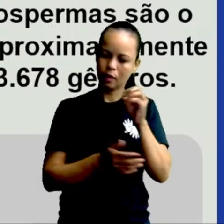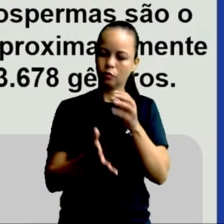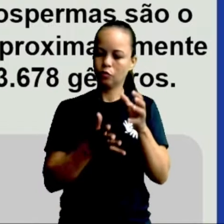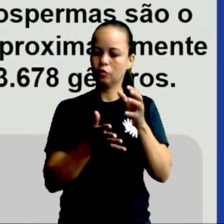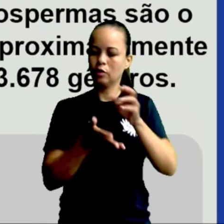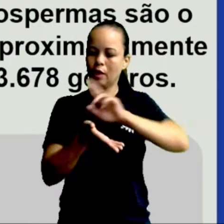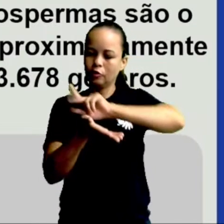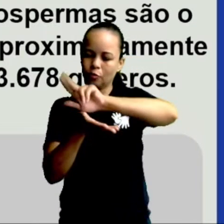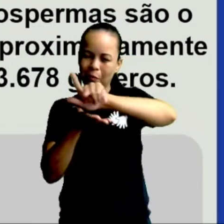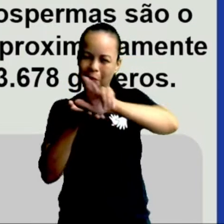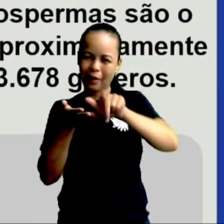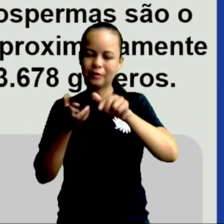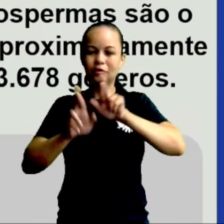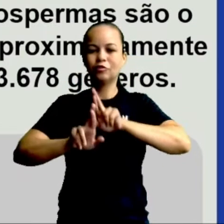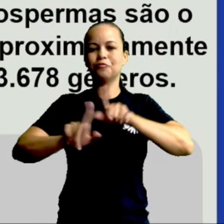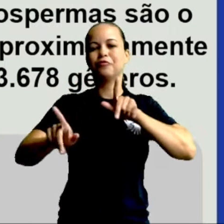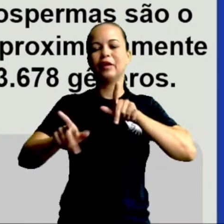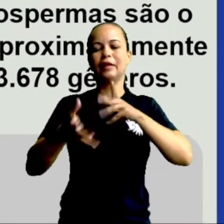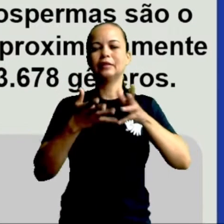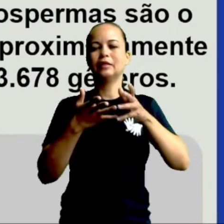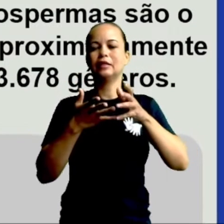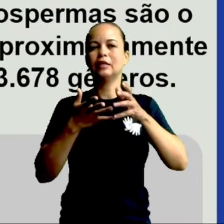em